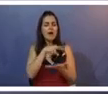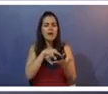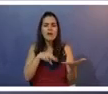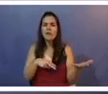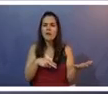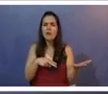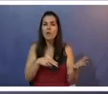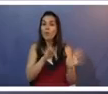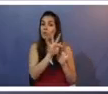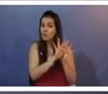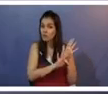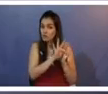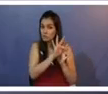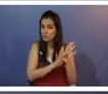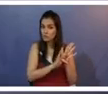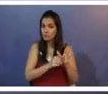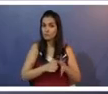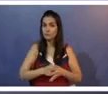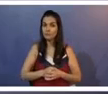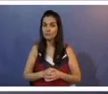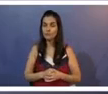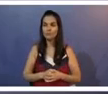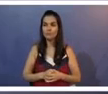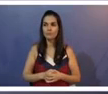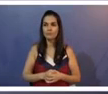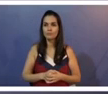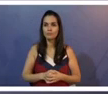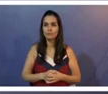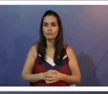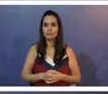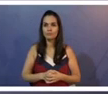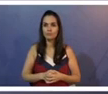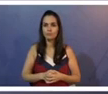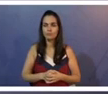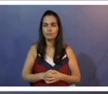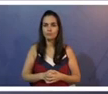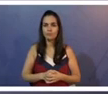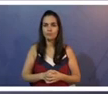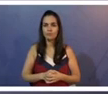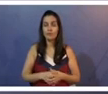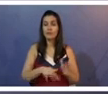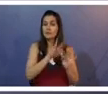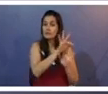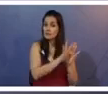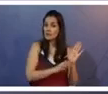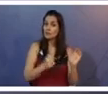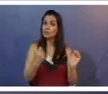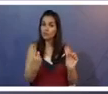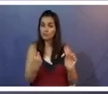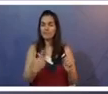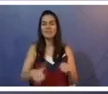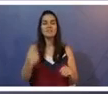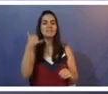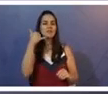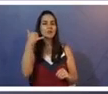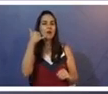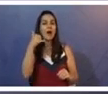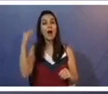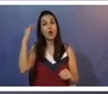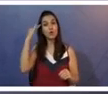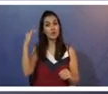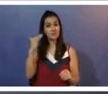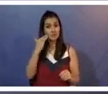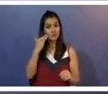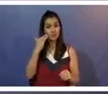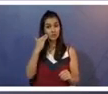aos outros assuntos que nós vimos sobre celular em sala de aula. Texto 1, celular e adolescente,